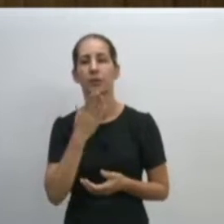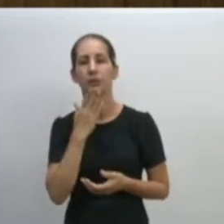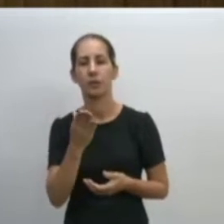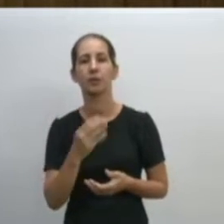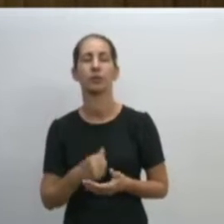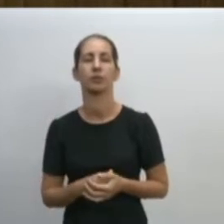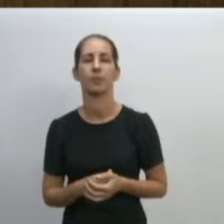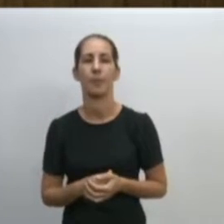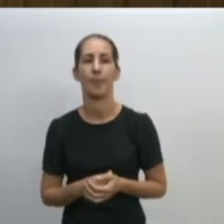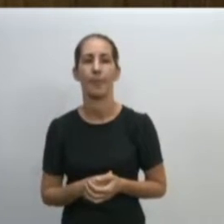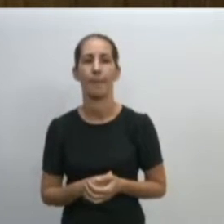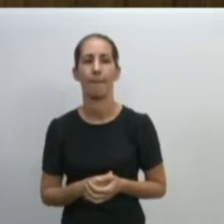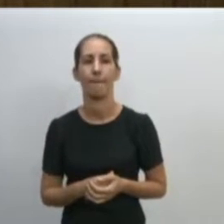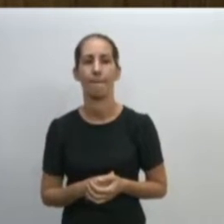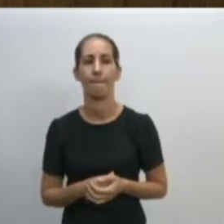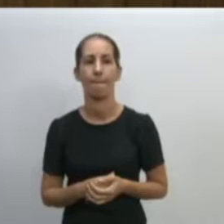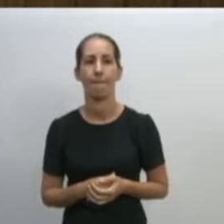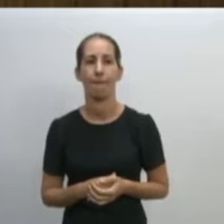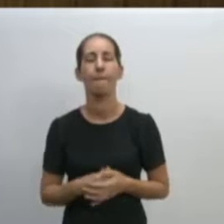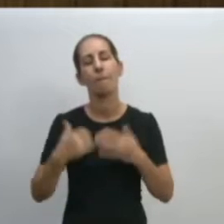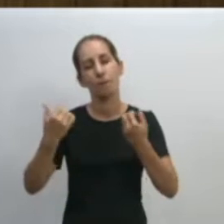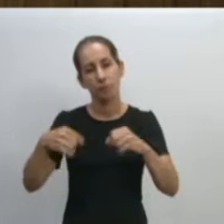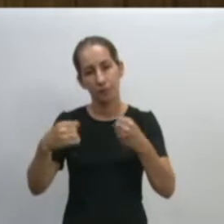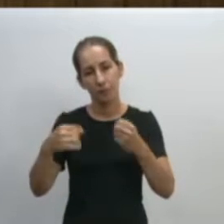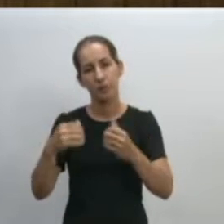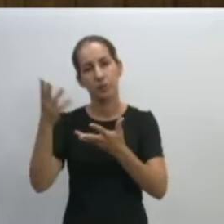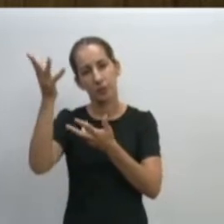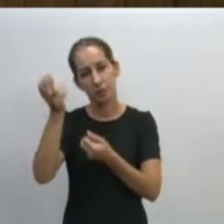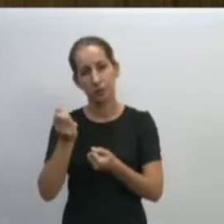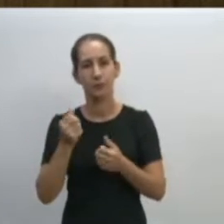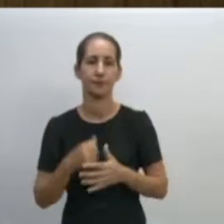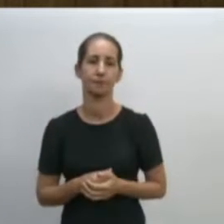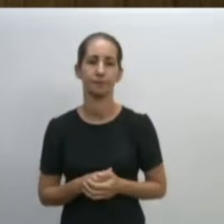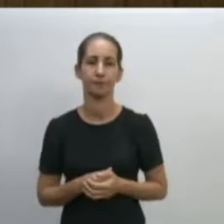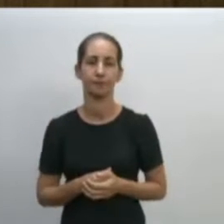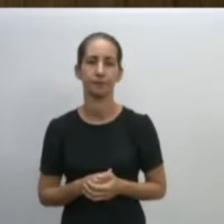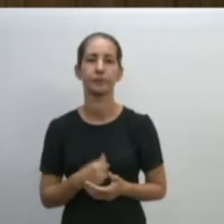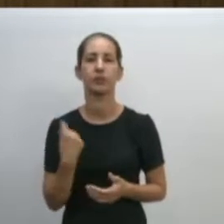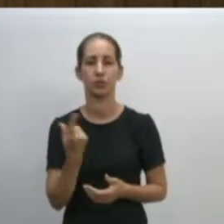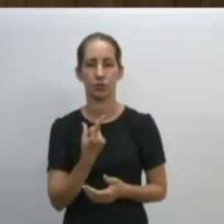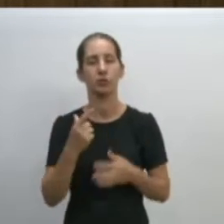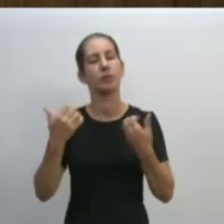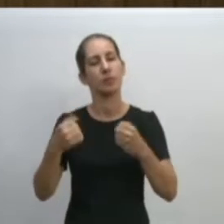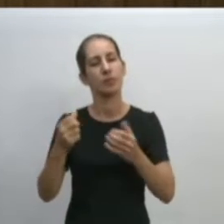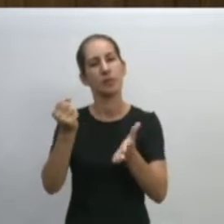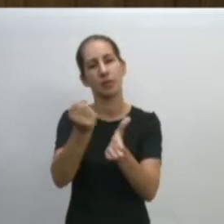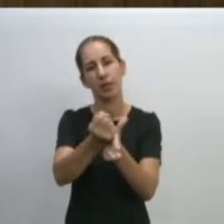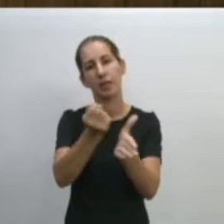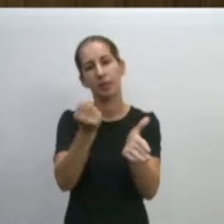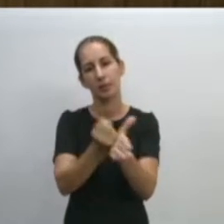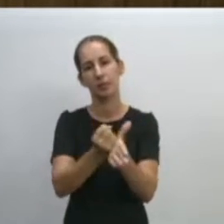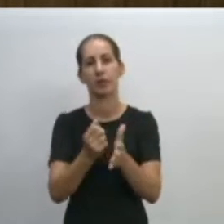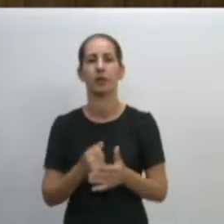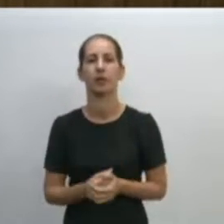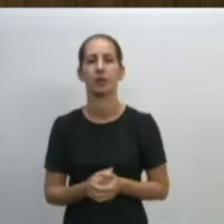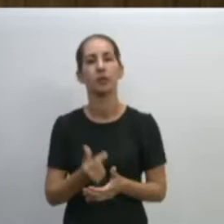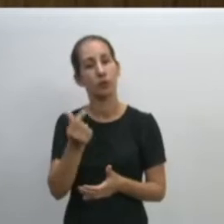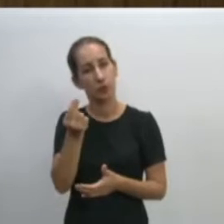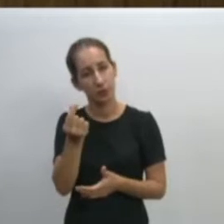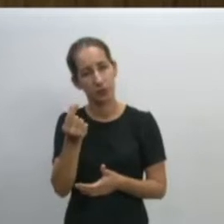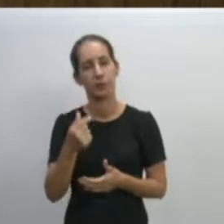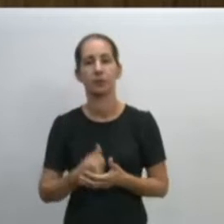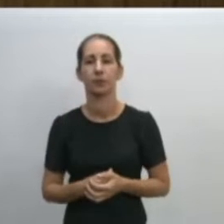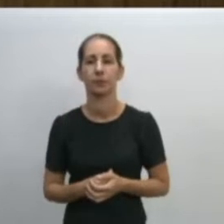né, solicitações que precisam ser atendidas, né, e que a gente precisa carimbar no orçamento para